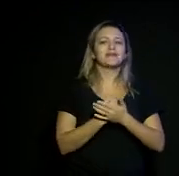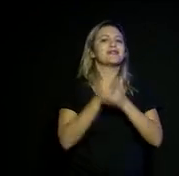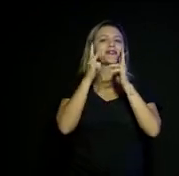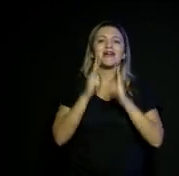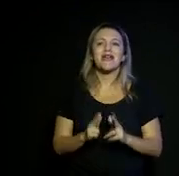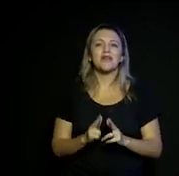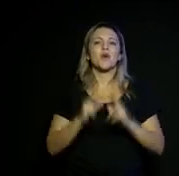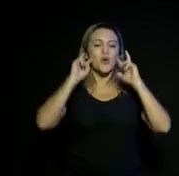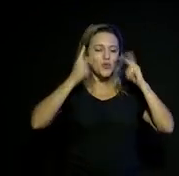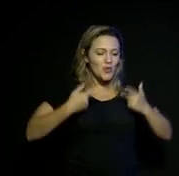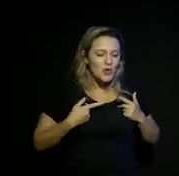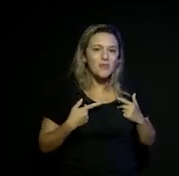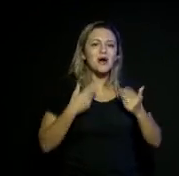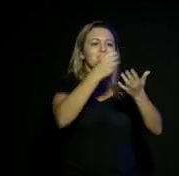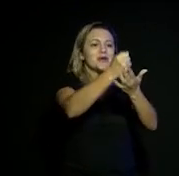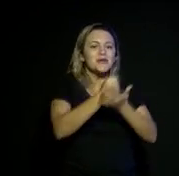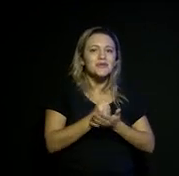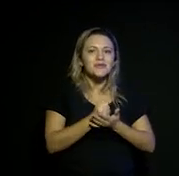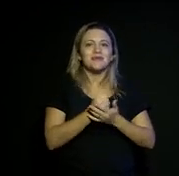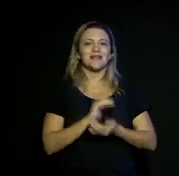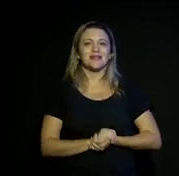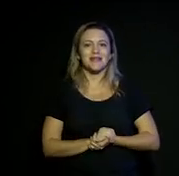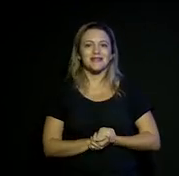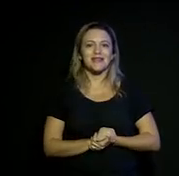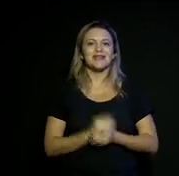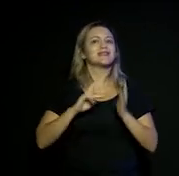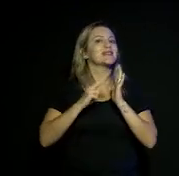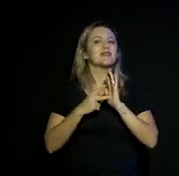nessas condições. Então, quem é que está em perigo de extinção?